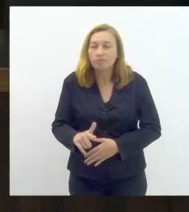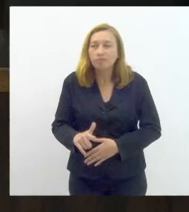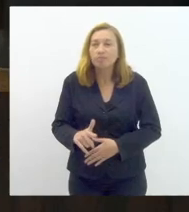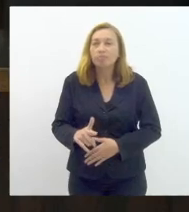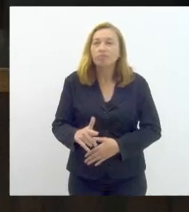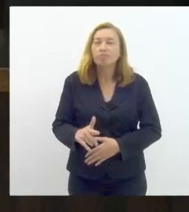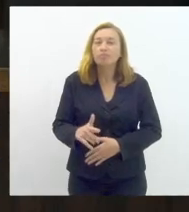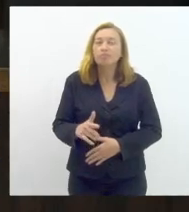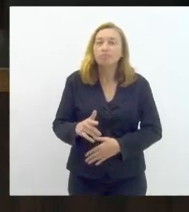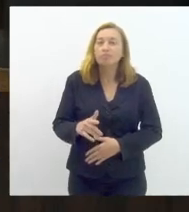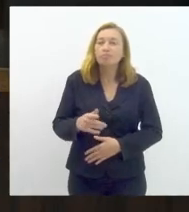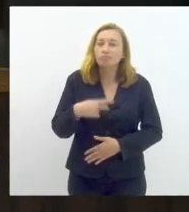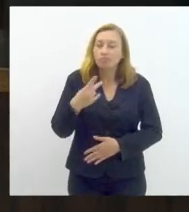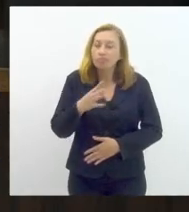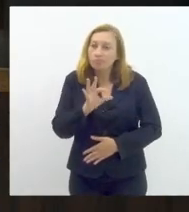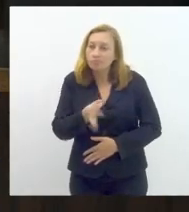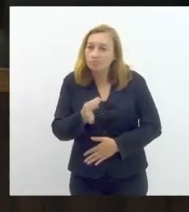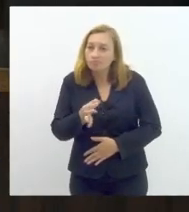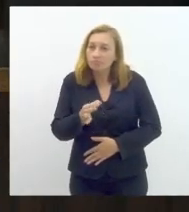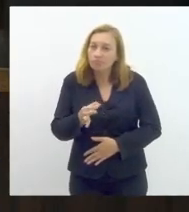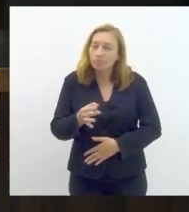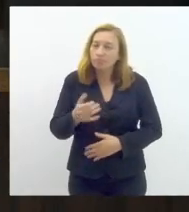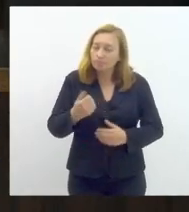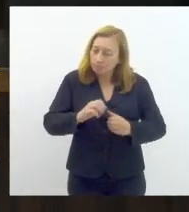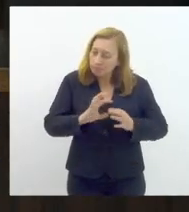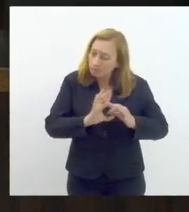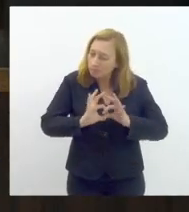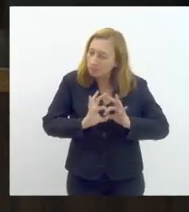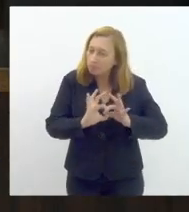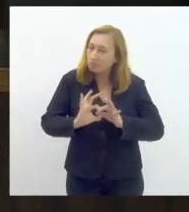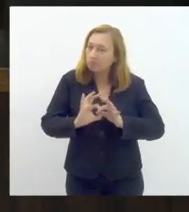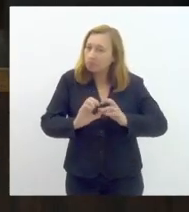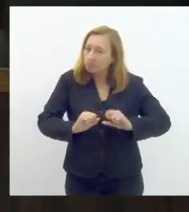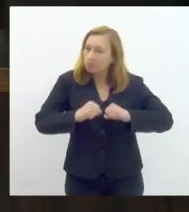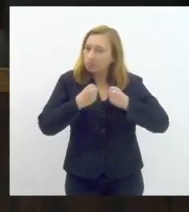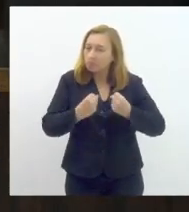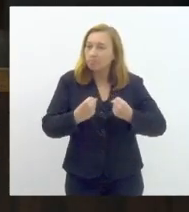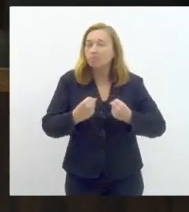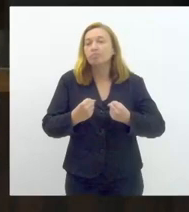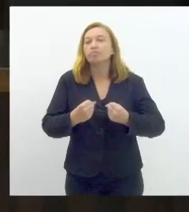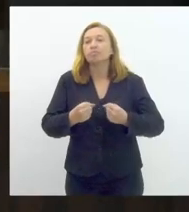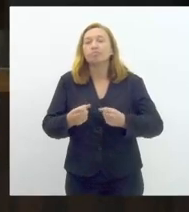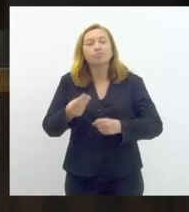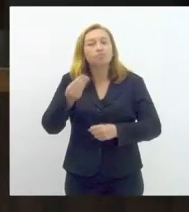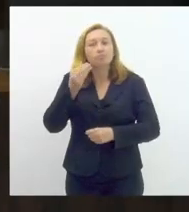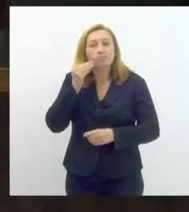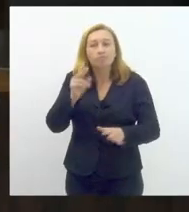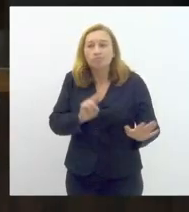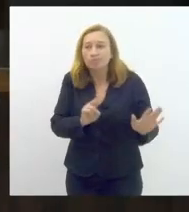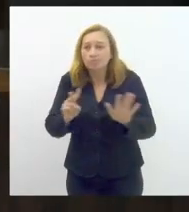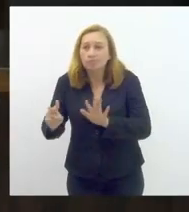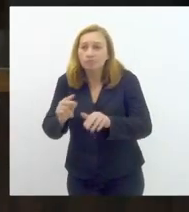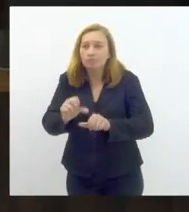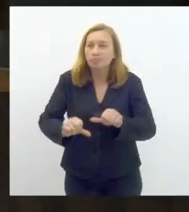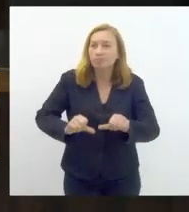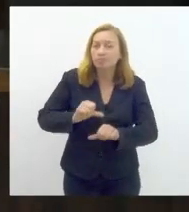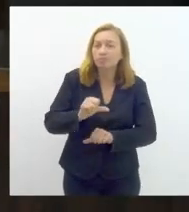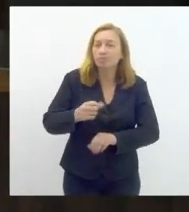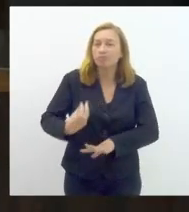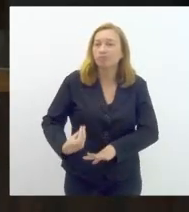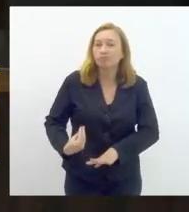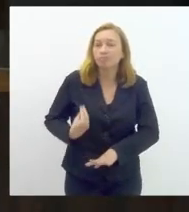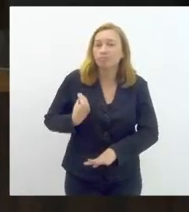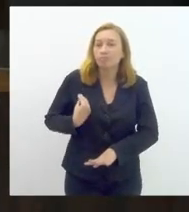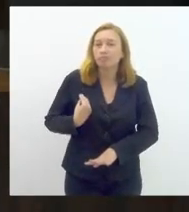uma vez que nós temos de estar unidos. Nós temos a oportunidade essa semana de mudar a